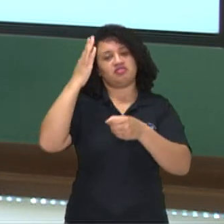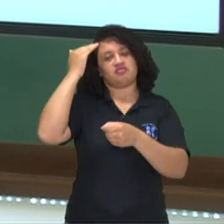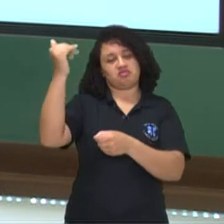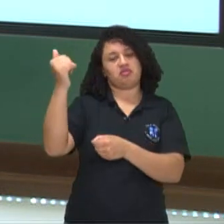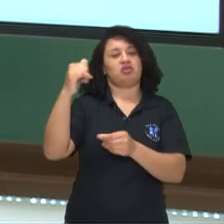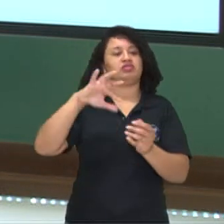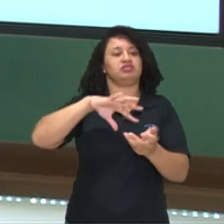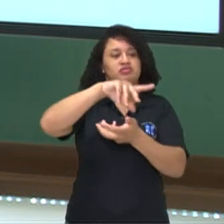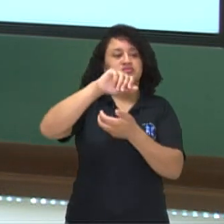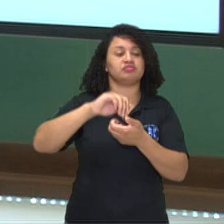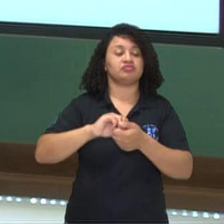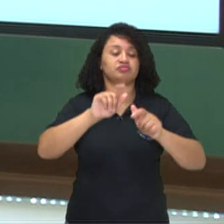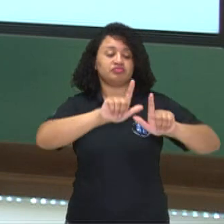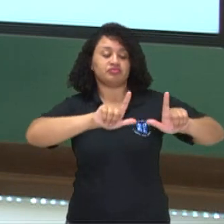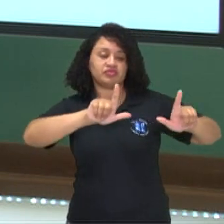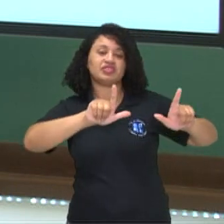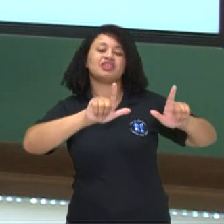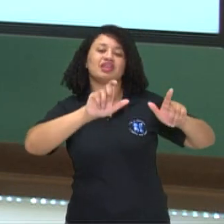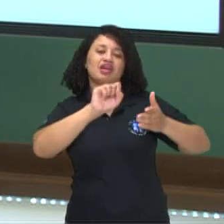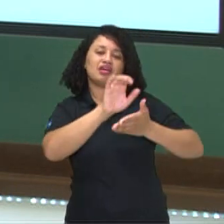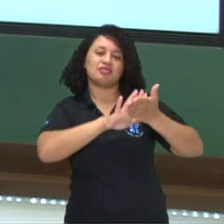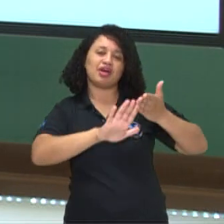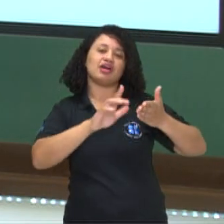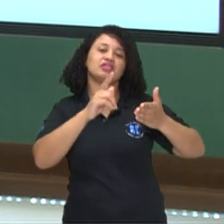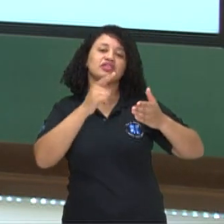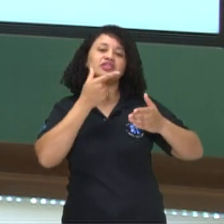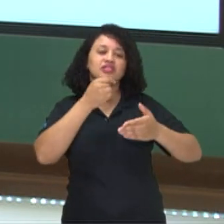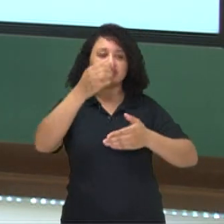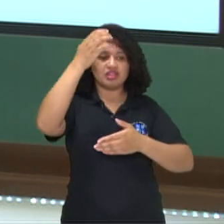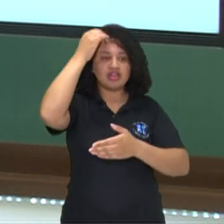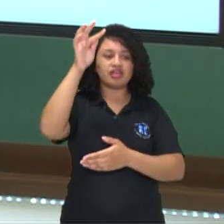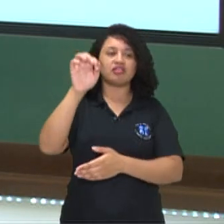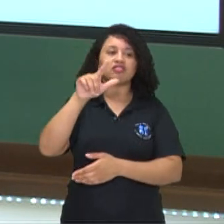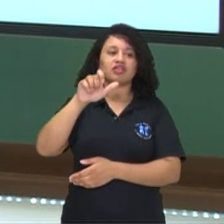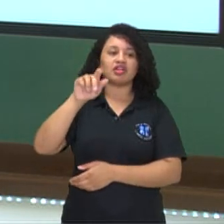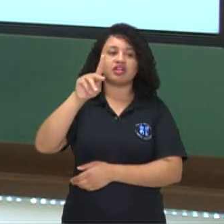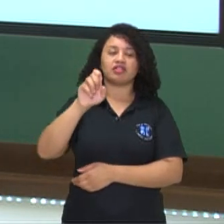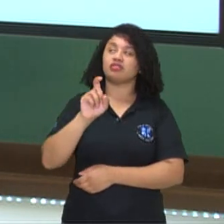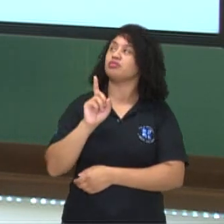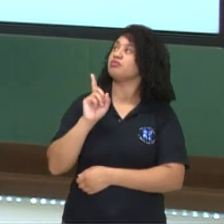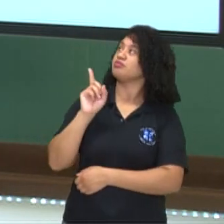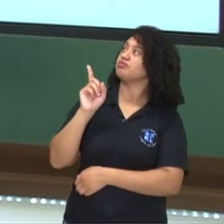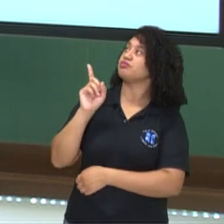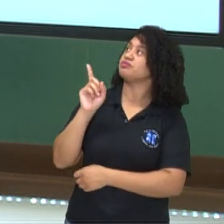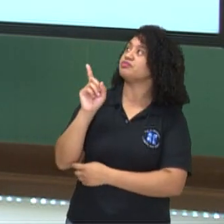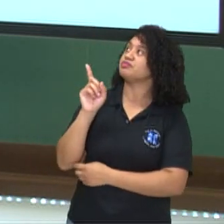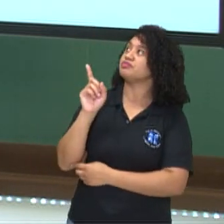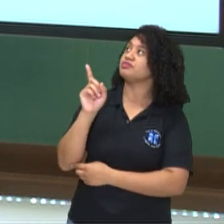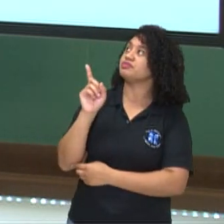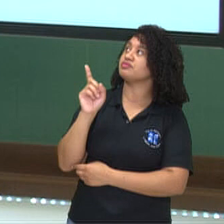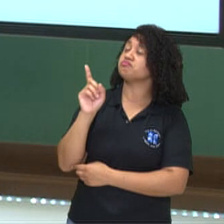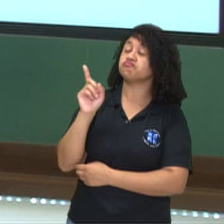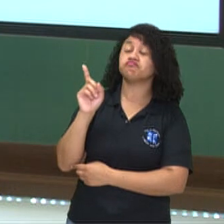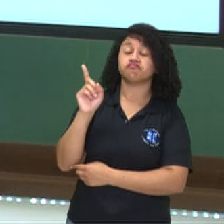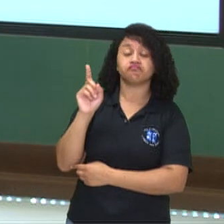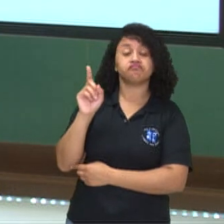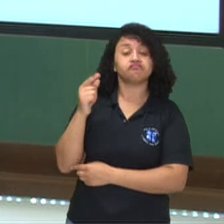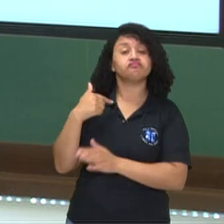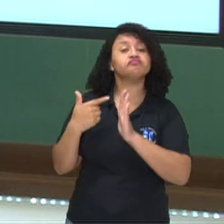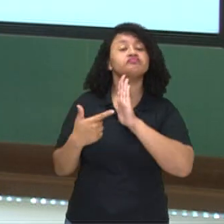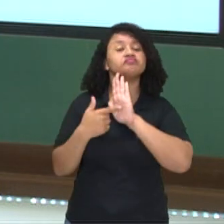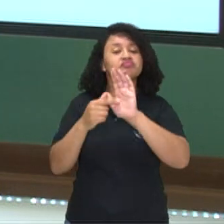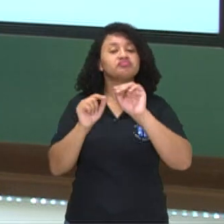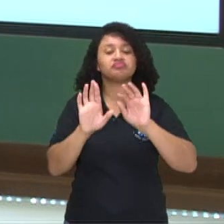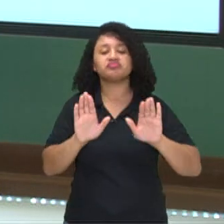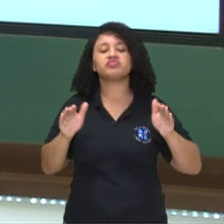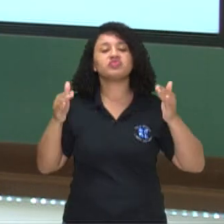o retrato, né, do rei Felipe Augusto, né, por Louis Félix Aimé, vai retratar aí quem centraliza esse poder